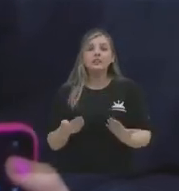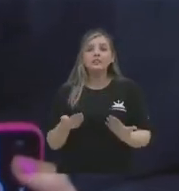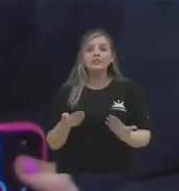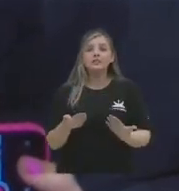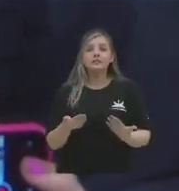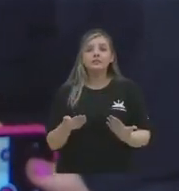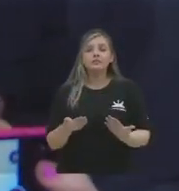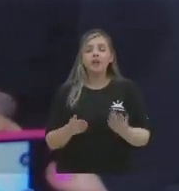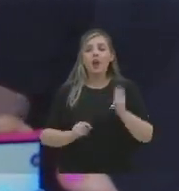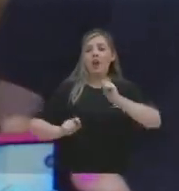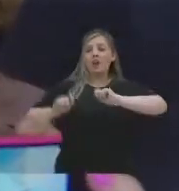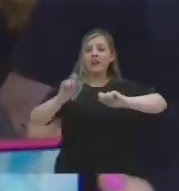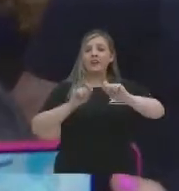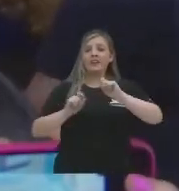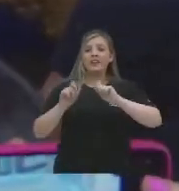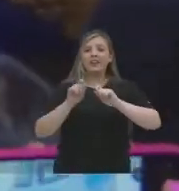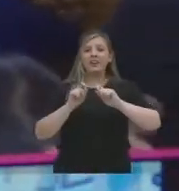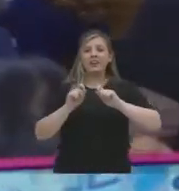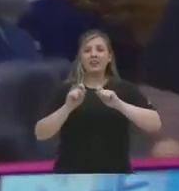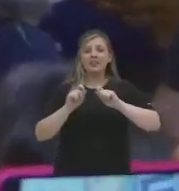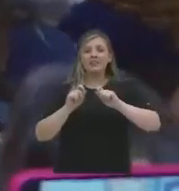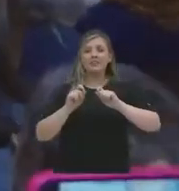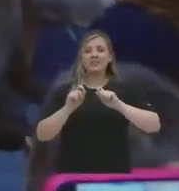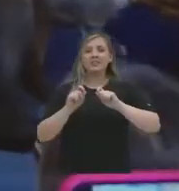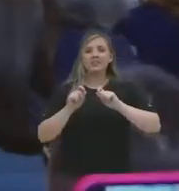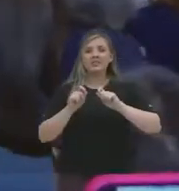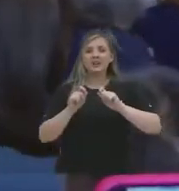Quem resolve mesmo a vida?